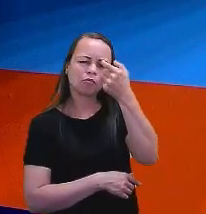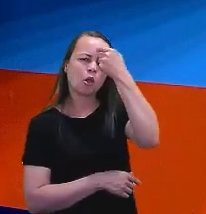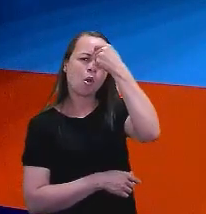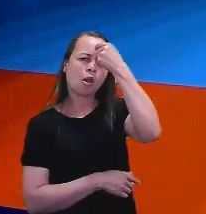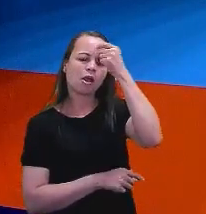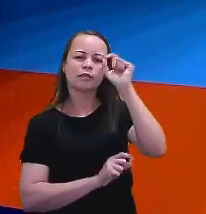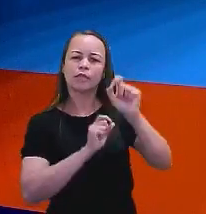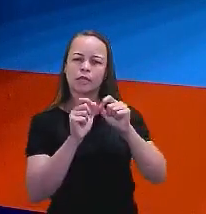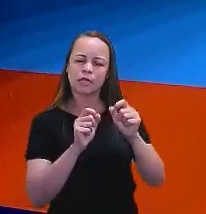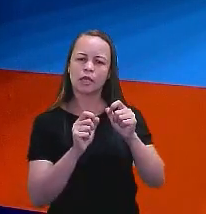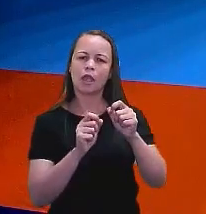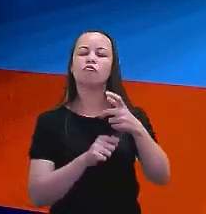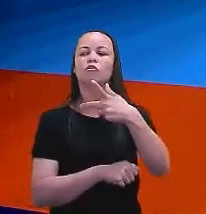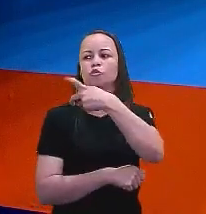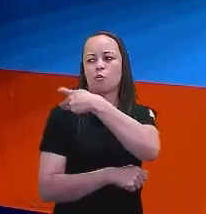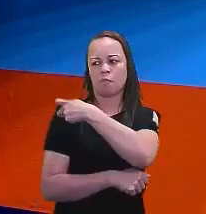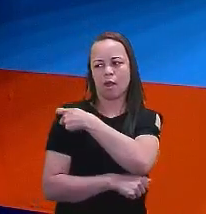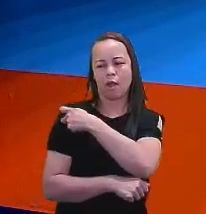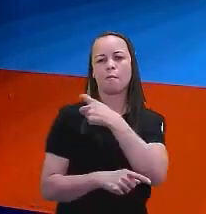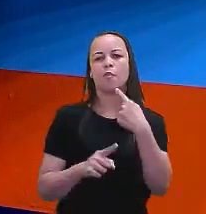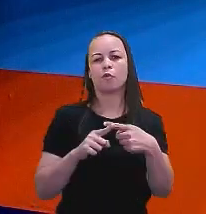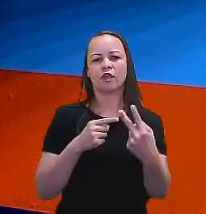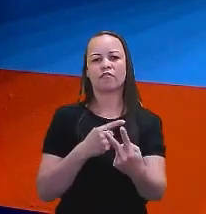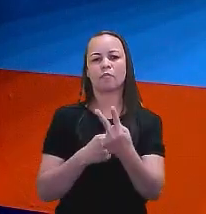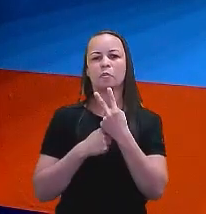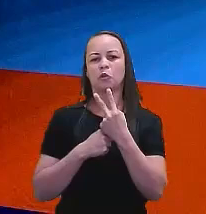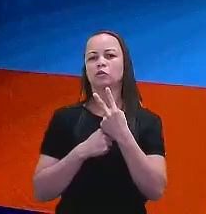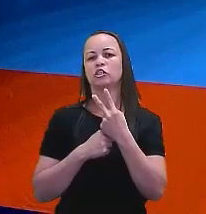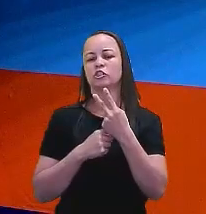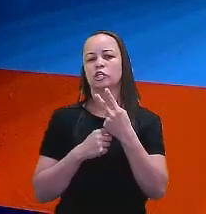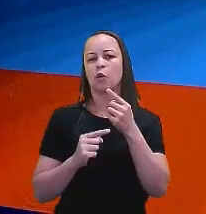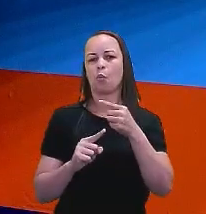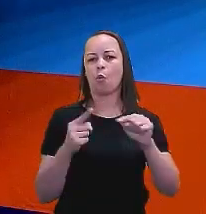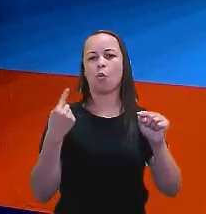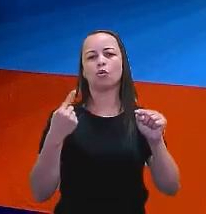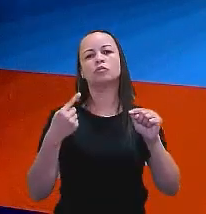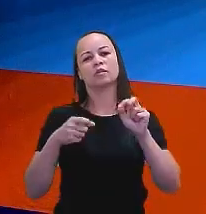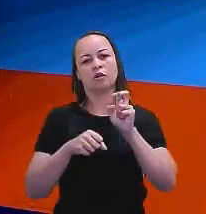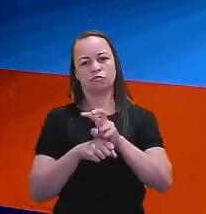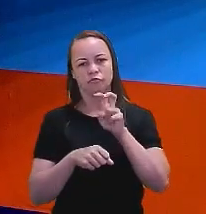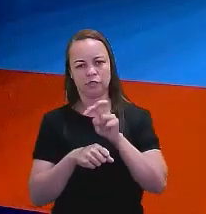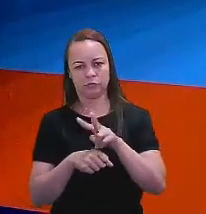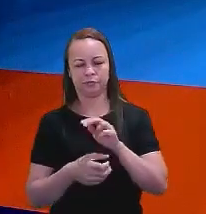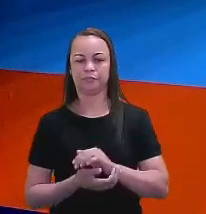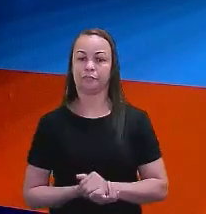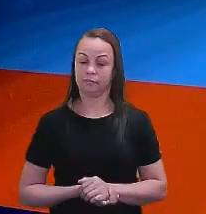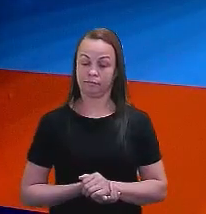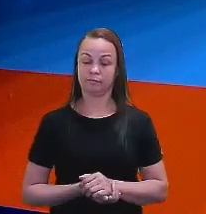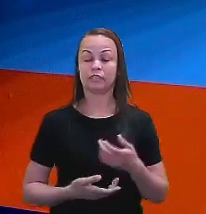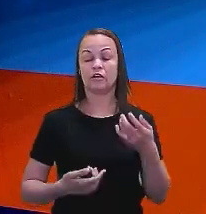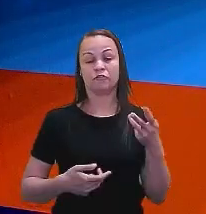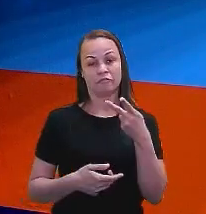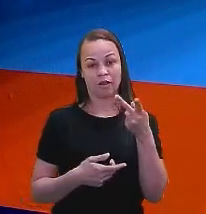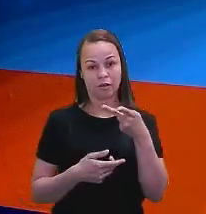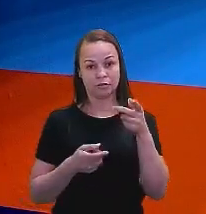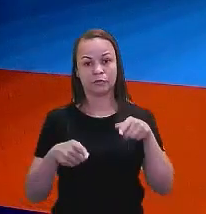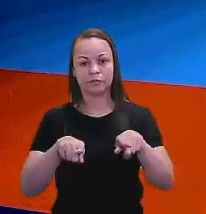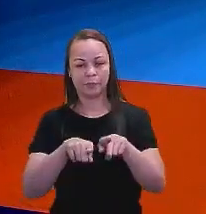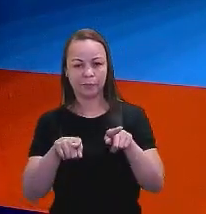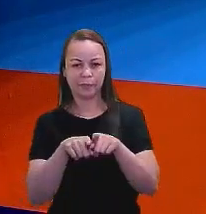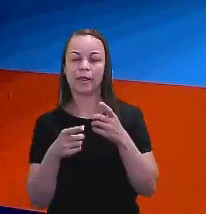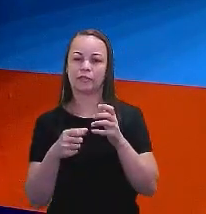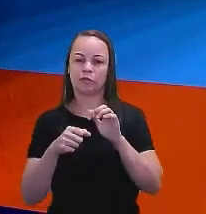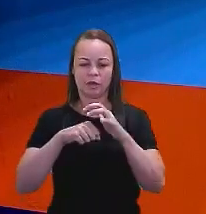me dar proteção contra esse vírus. Então, mas falando um pouquinho da atualidade do Covid, a gente está vendo o quê? Que